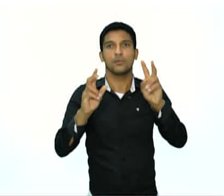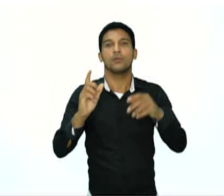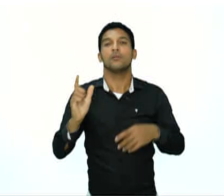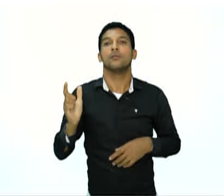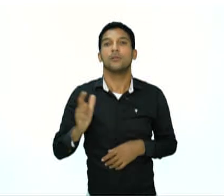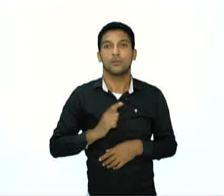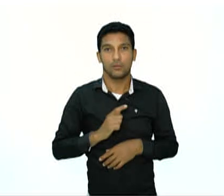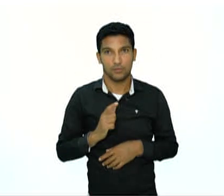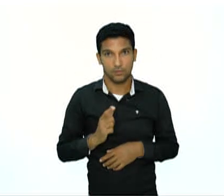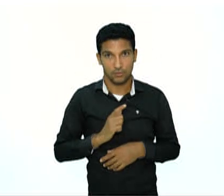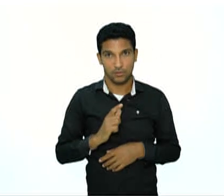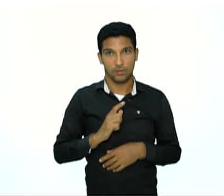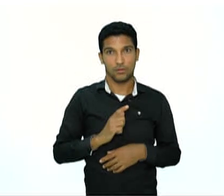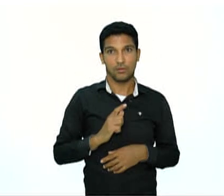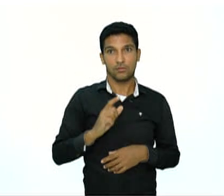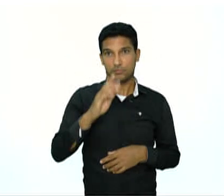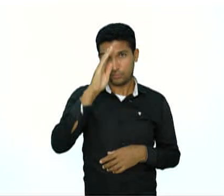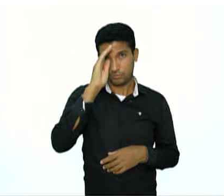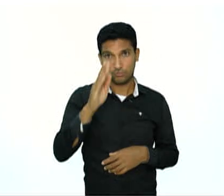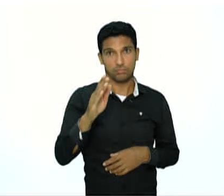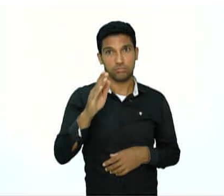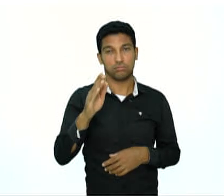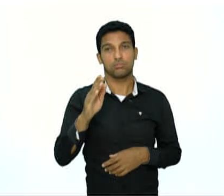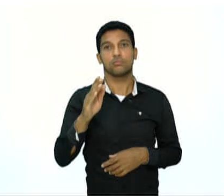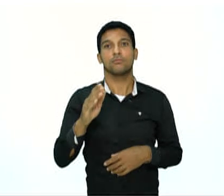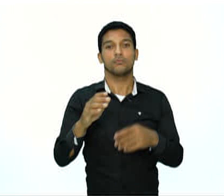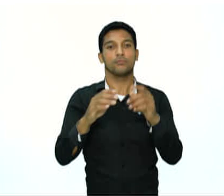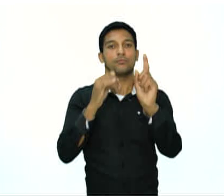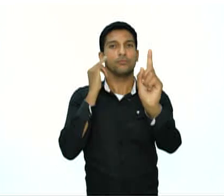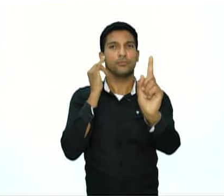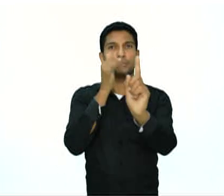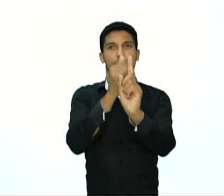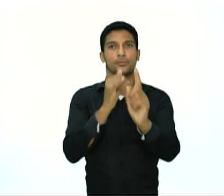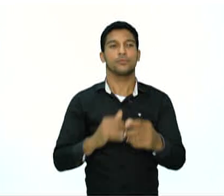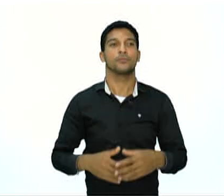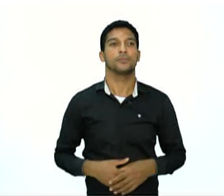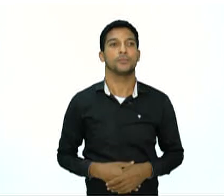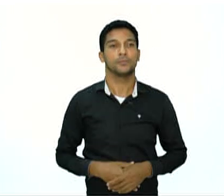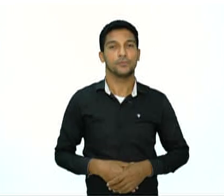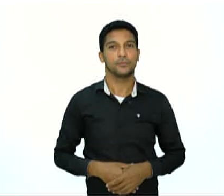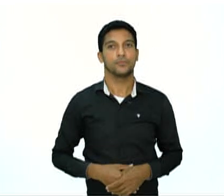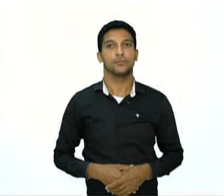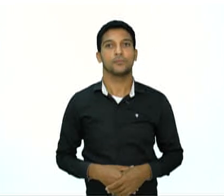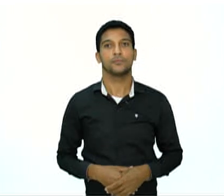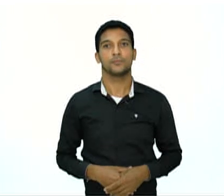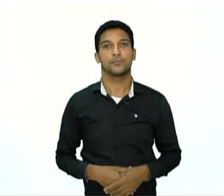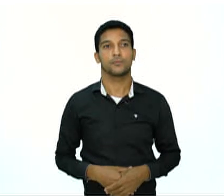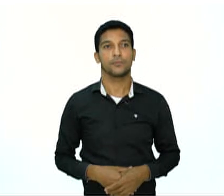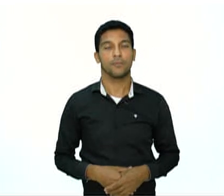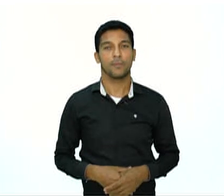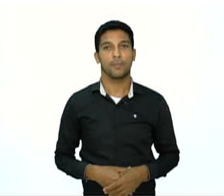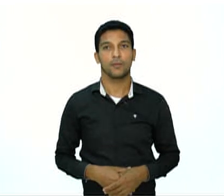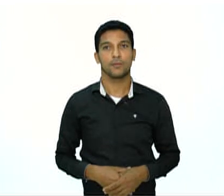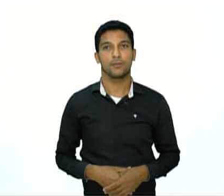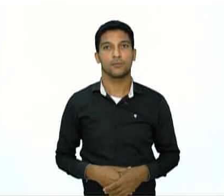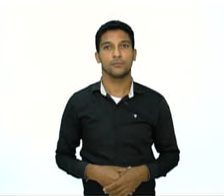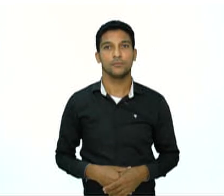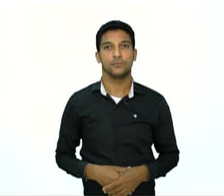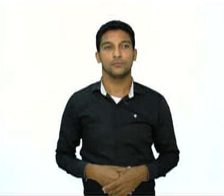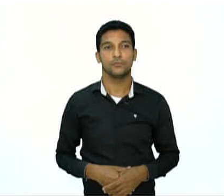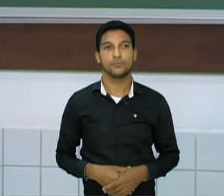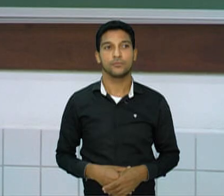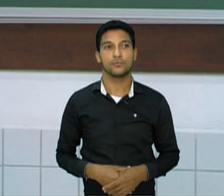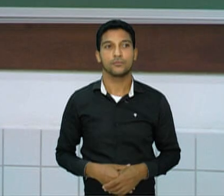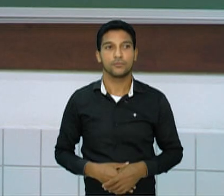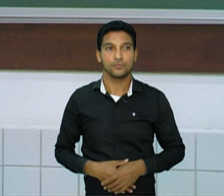causar espanto. É importante lembrar disso. Quem lembra, lembra de. Então, substantiva, objetiva